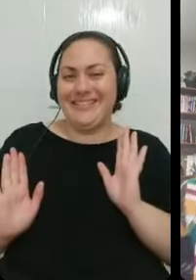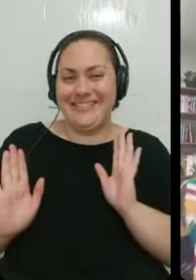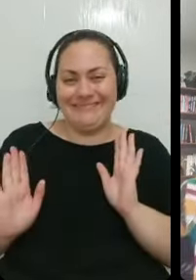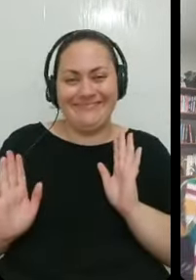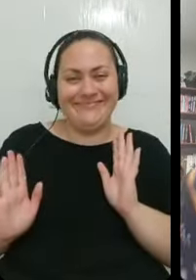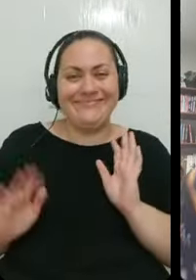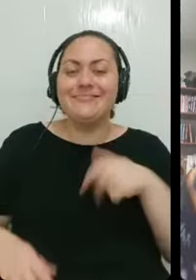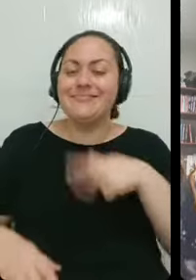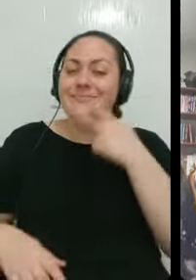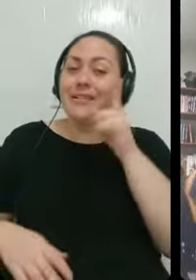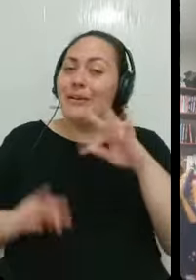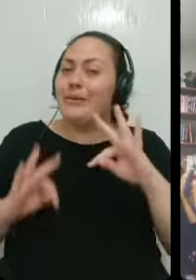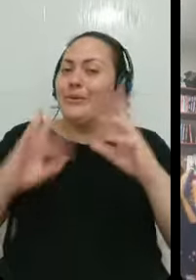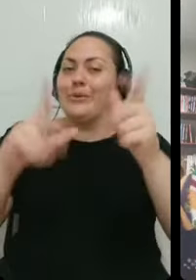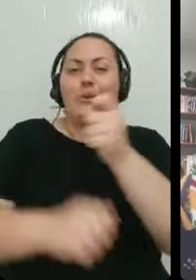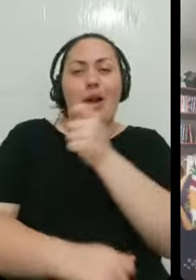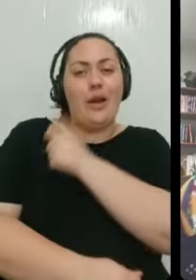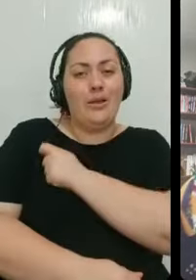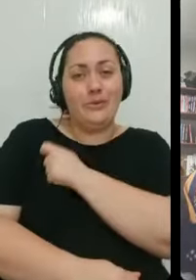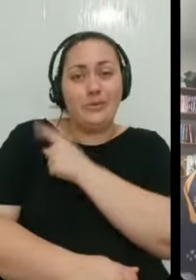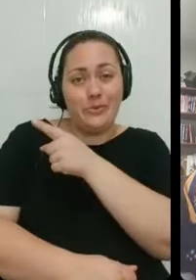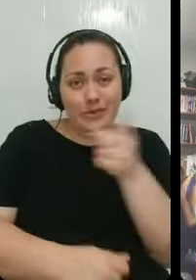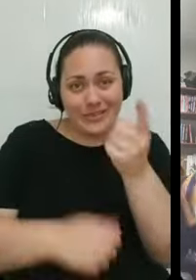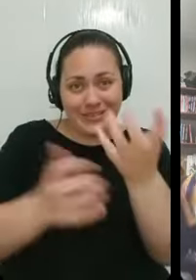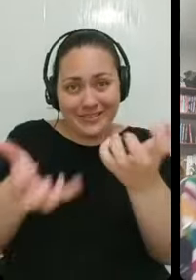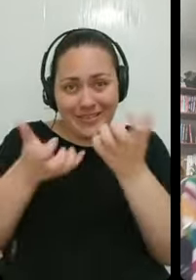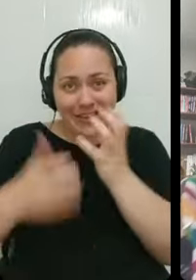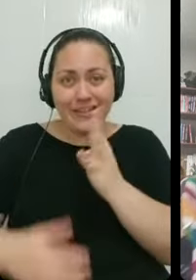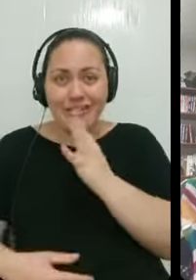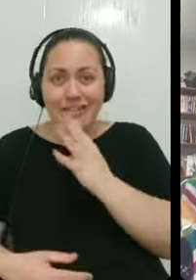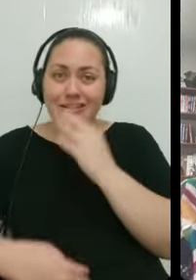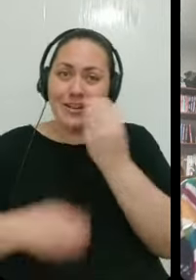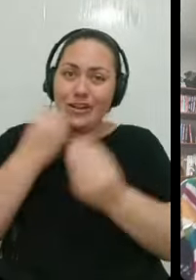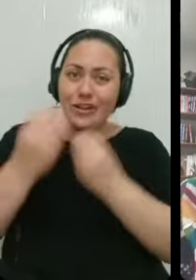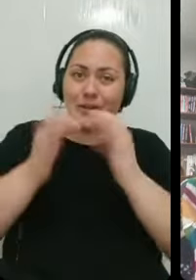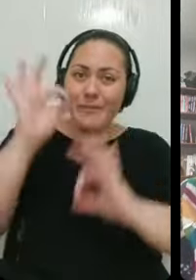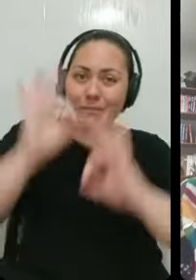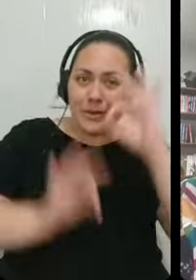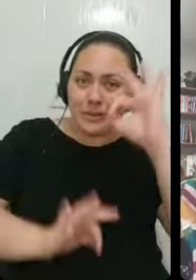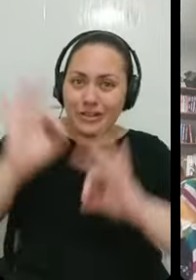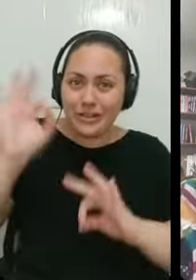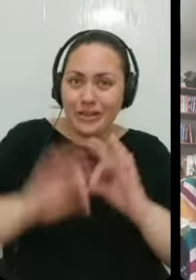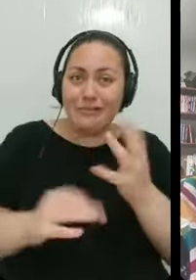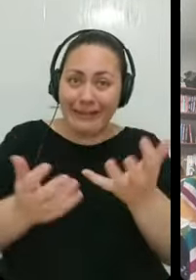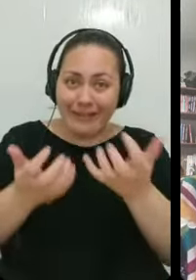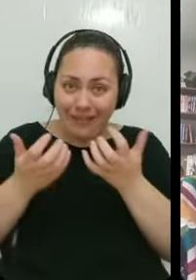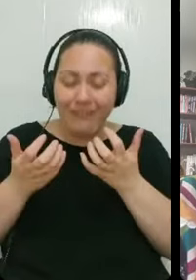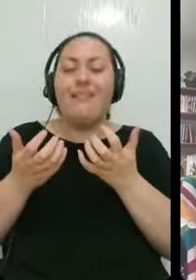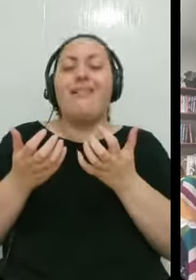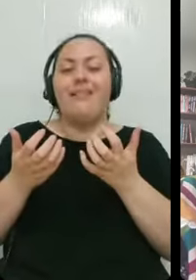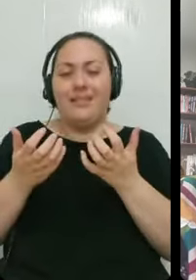para todos os alunos, né, que queiram conhecer um pouco mais o programa de perto, né?